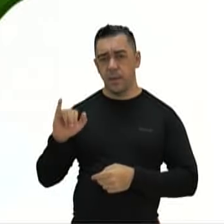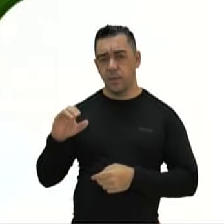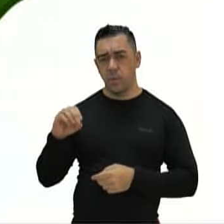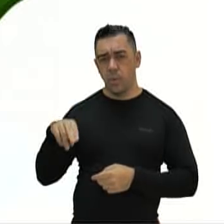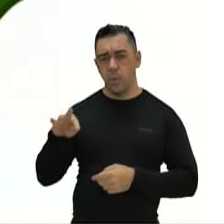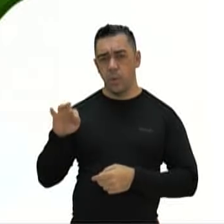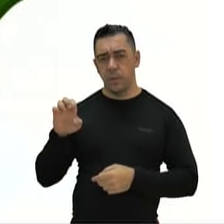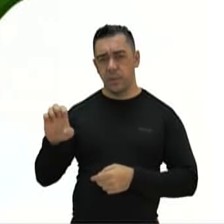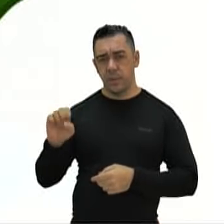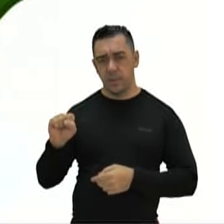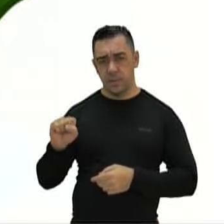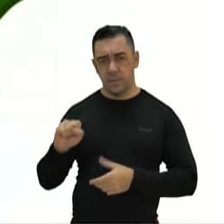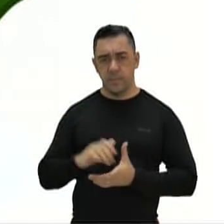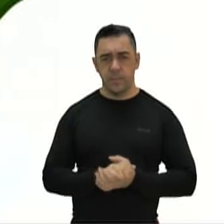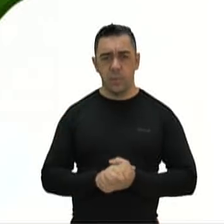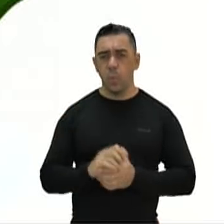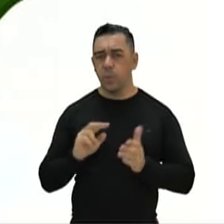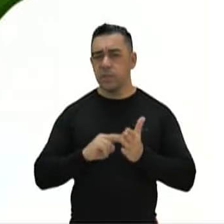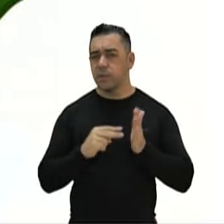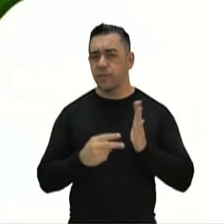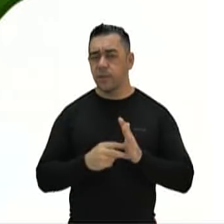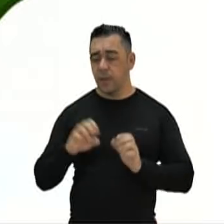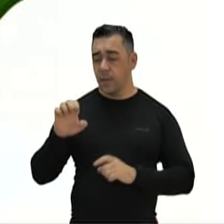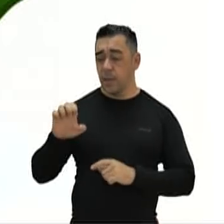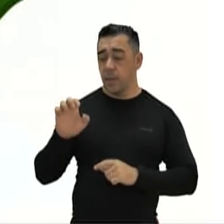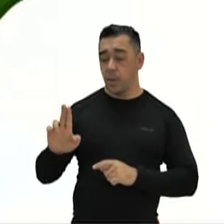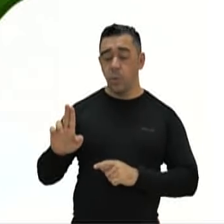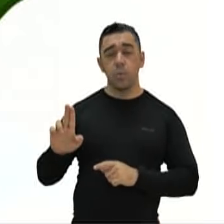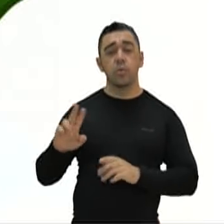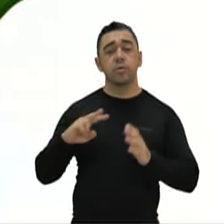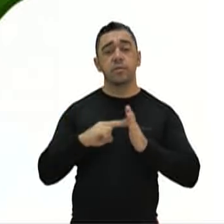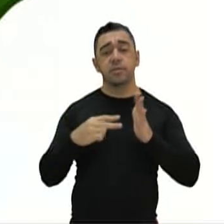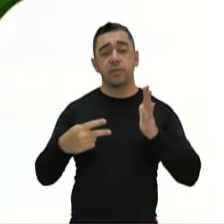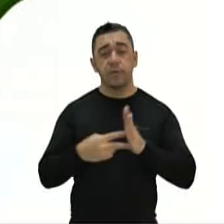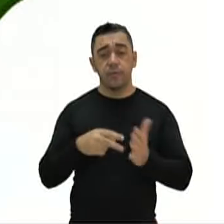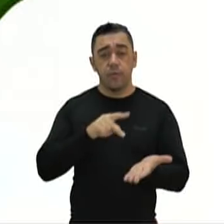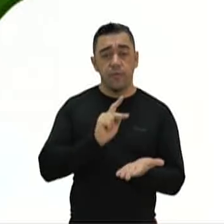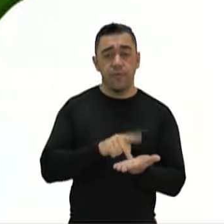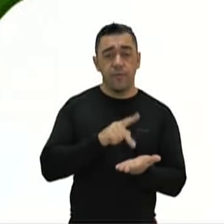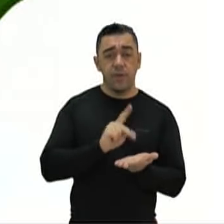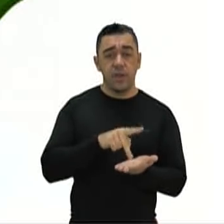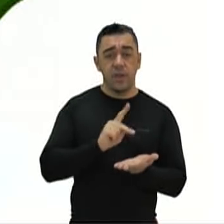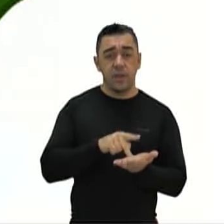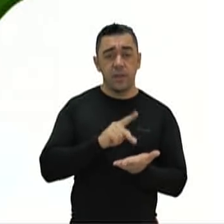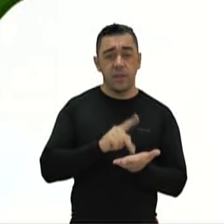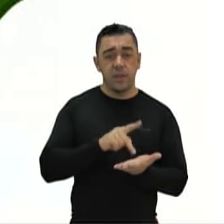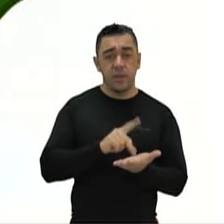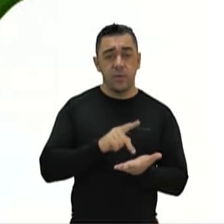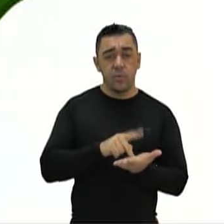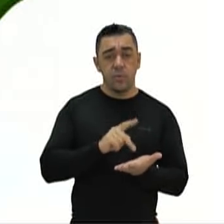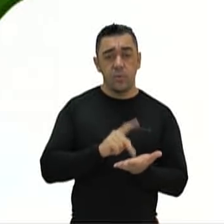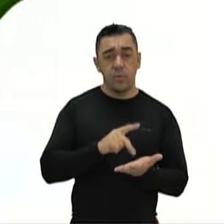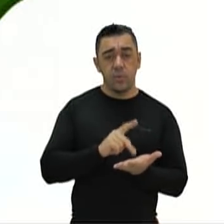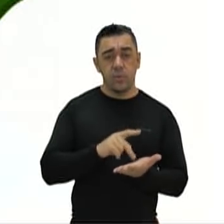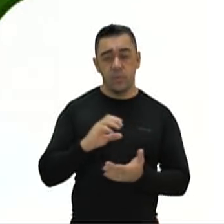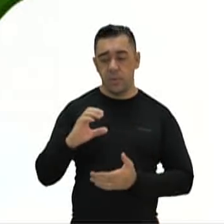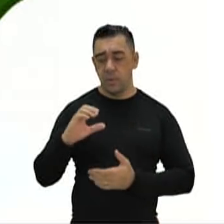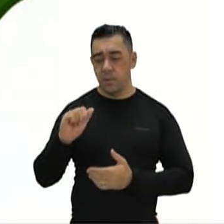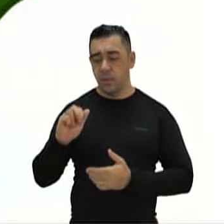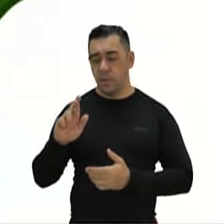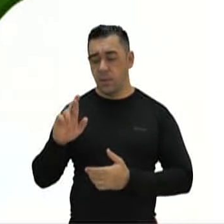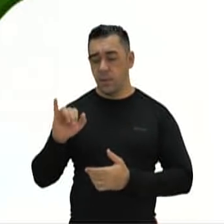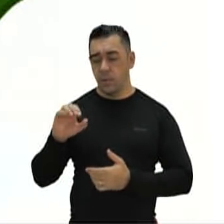significa a palavra eucarionte? Eu significa verdadeiro. Então, verdadeiro,